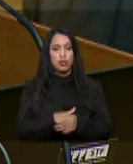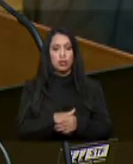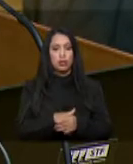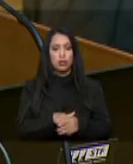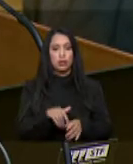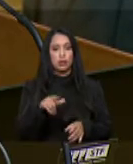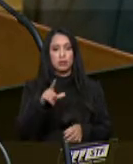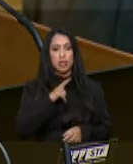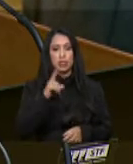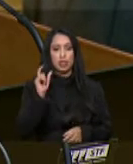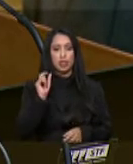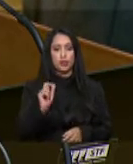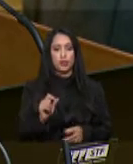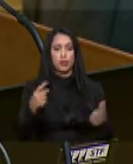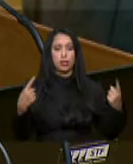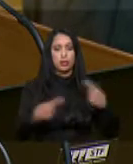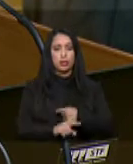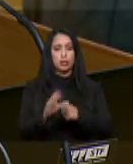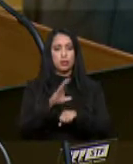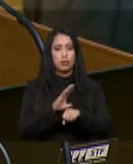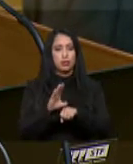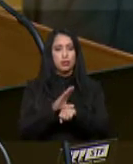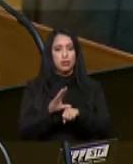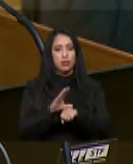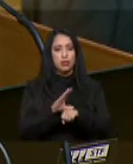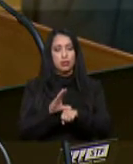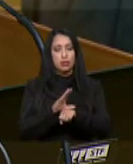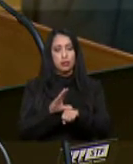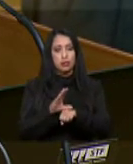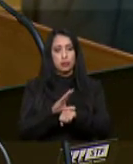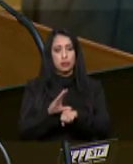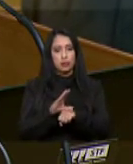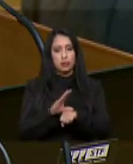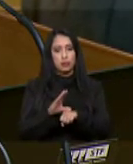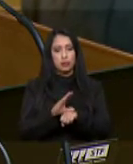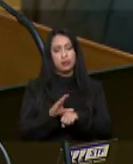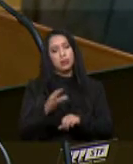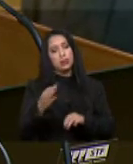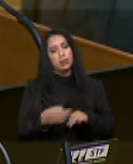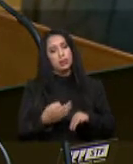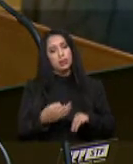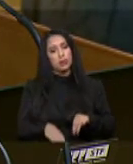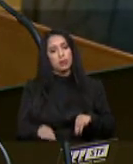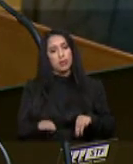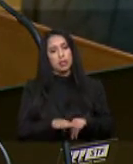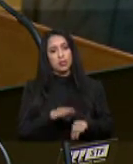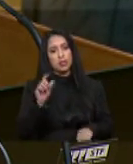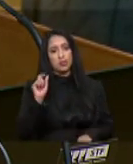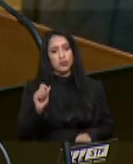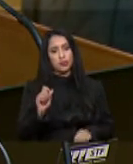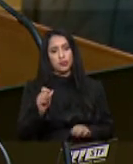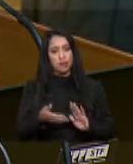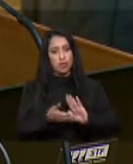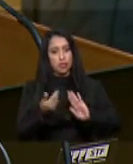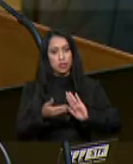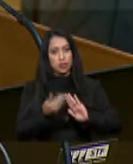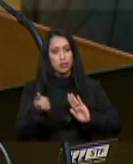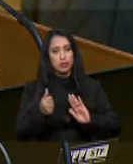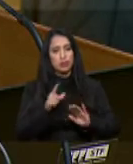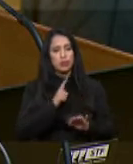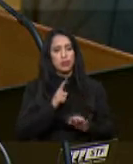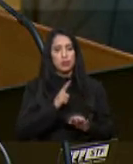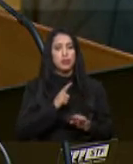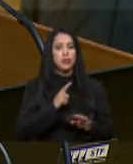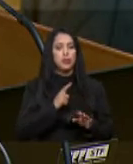no sentido da inconstitucionalidade do decreto 10.224, o ministro afasta a preliminar e, como eu, julga procedente neste